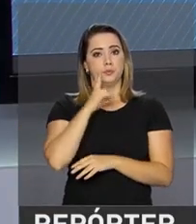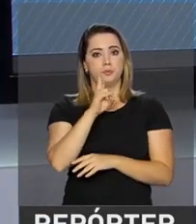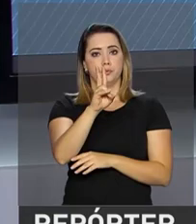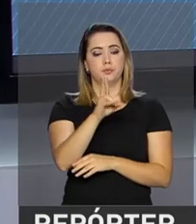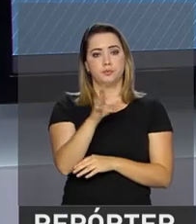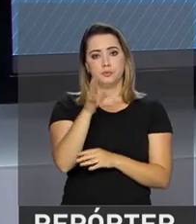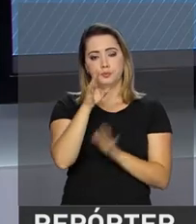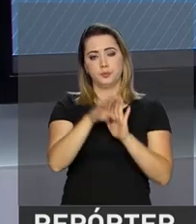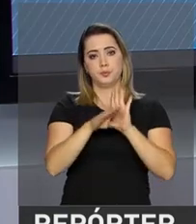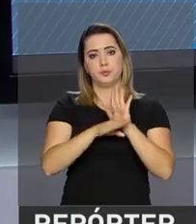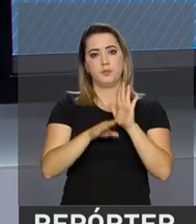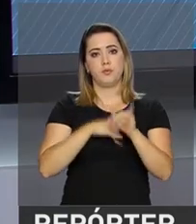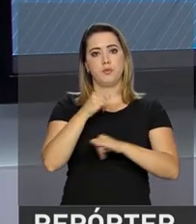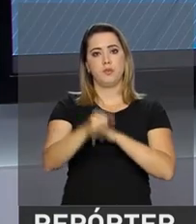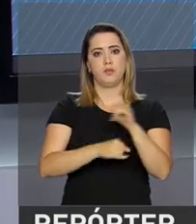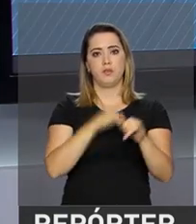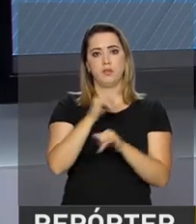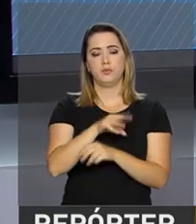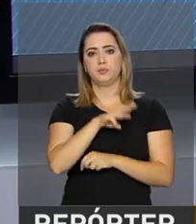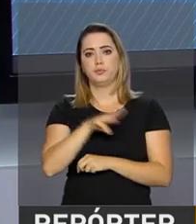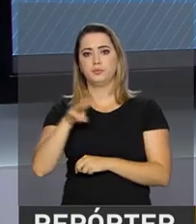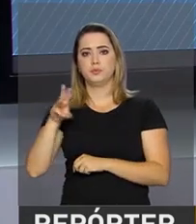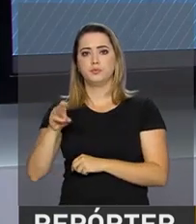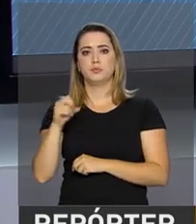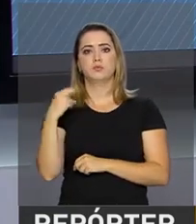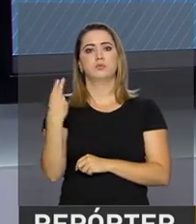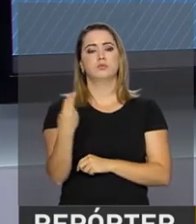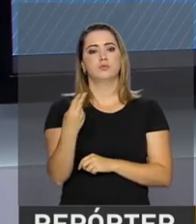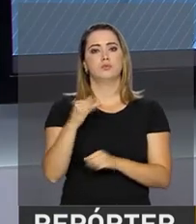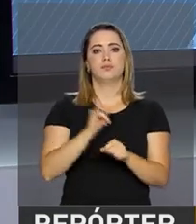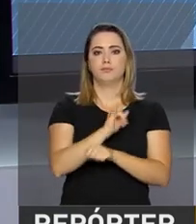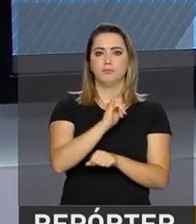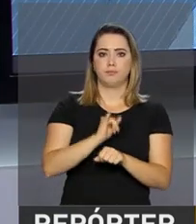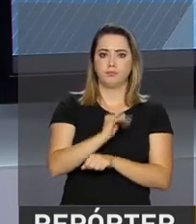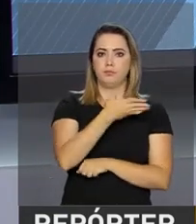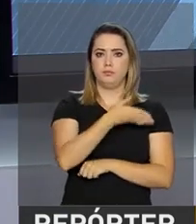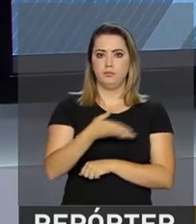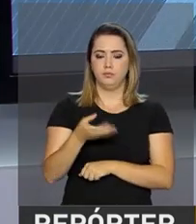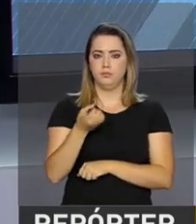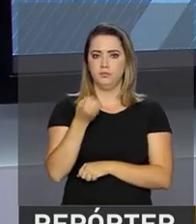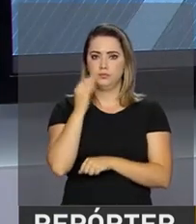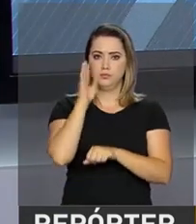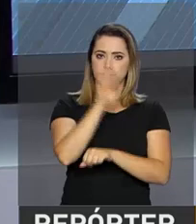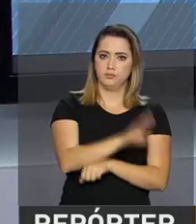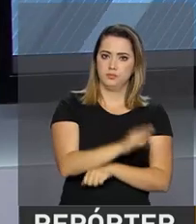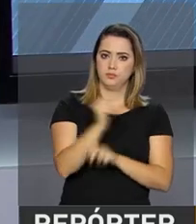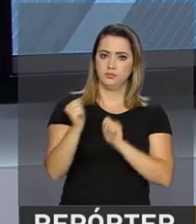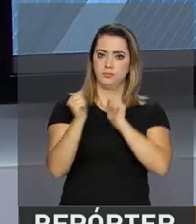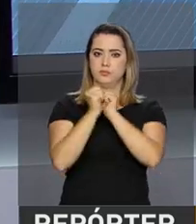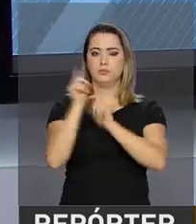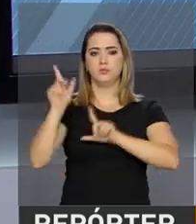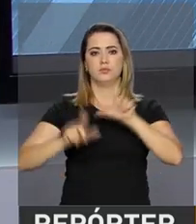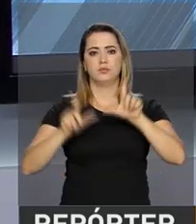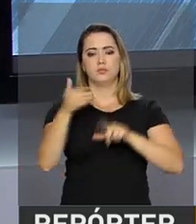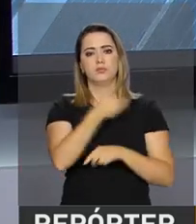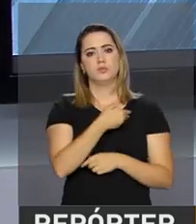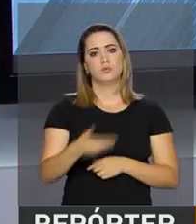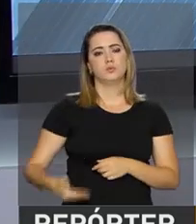acompanhar a nossa programação pela internet no site da NBR ou em nosso canal no YouTube. Uma boa tarde para você e